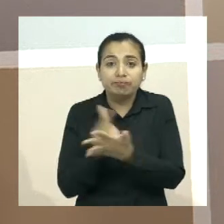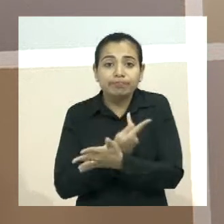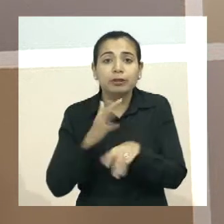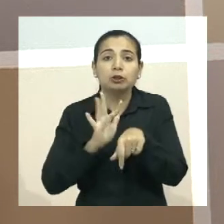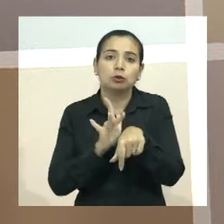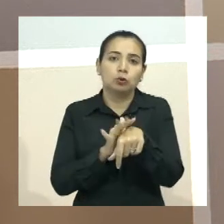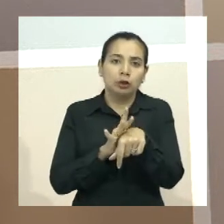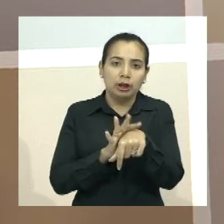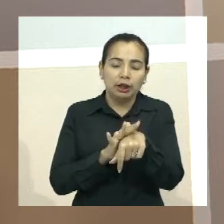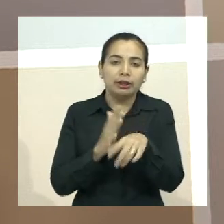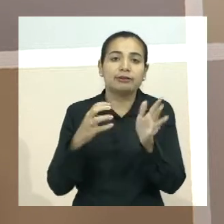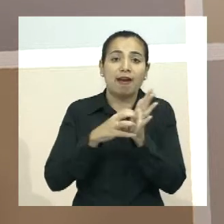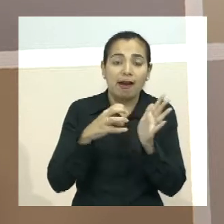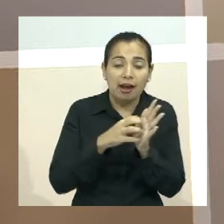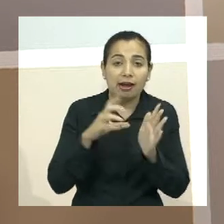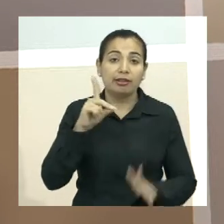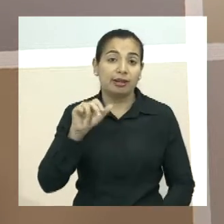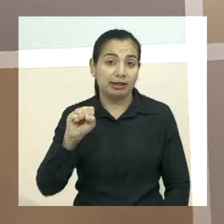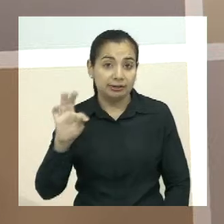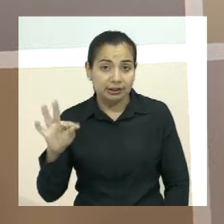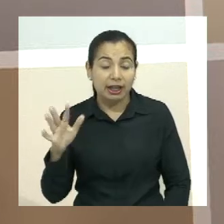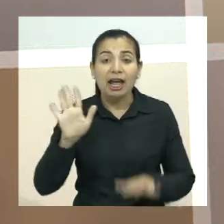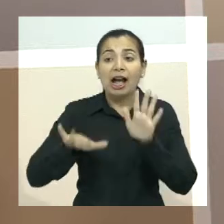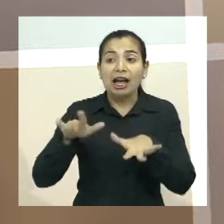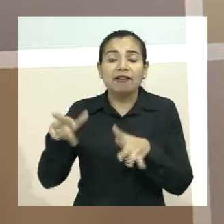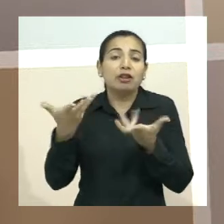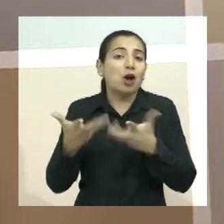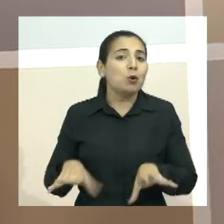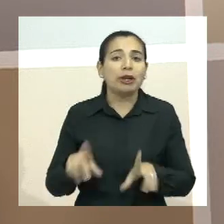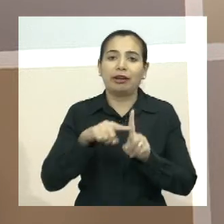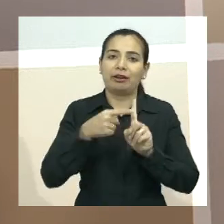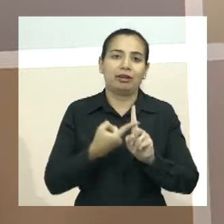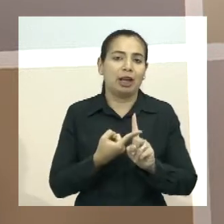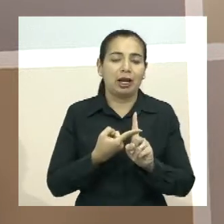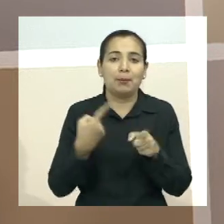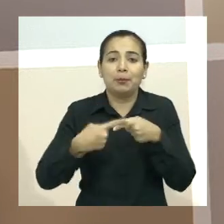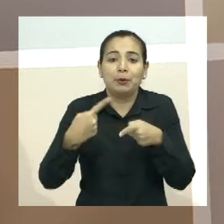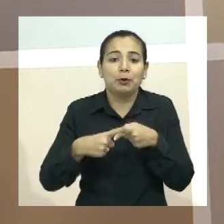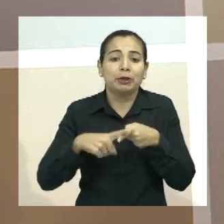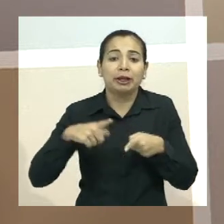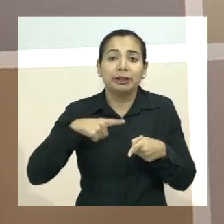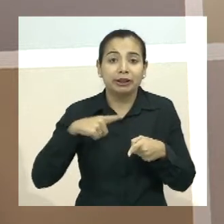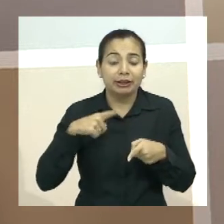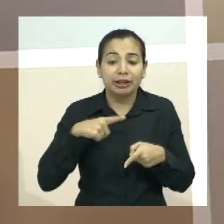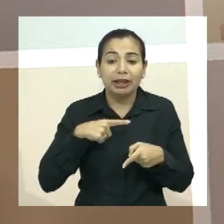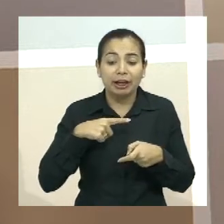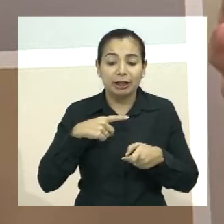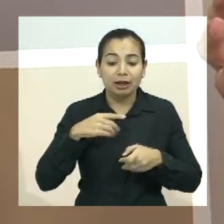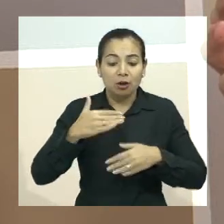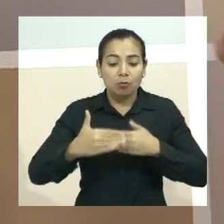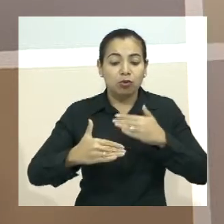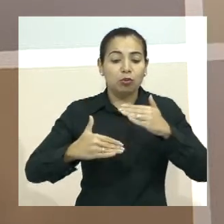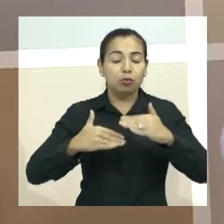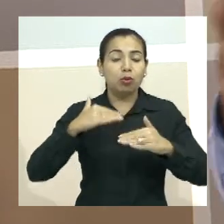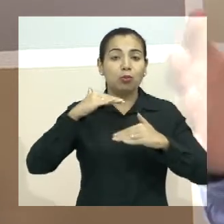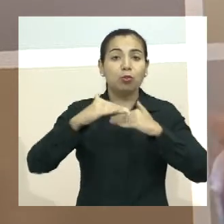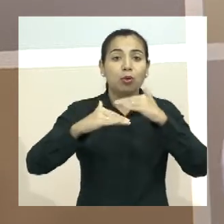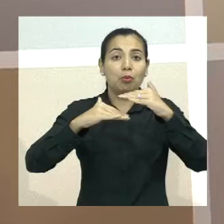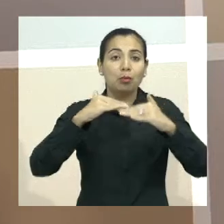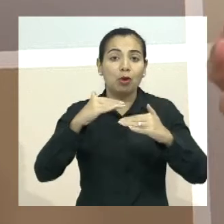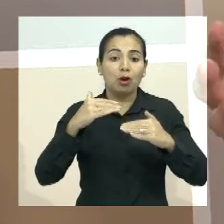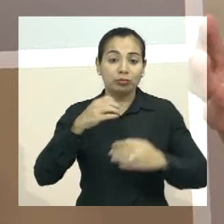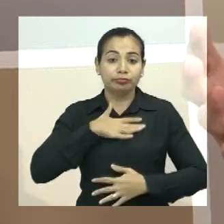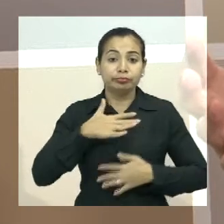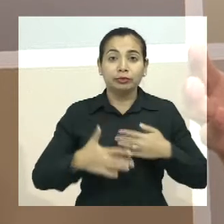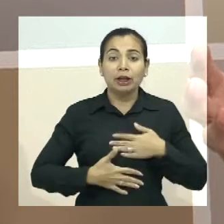vezes aquela gravidez é indesejada, elas estão numa fase de precocidade do corpo, às vezes nem a estrutura física, a